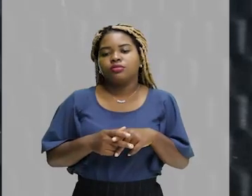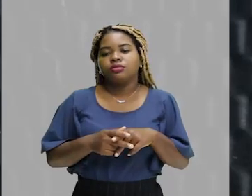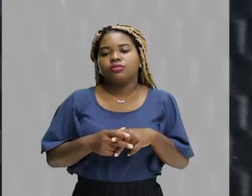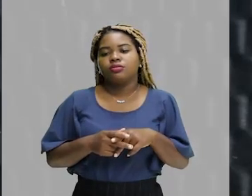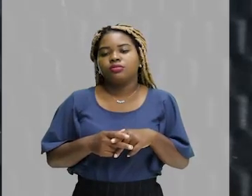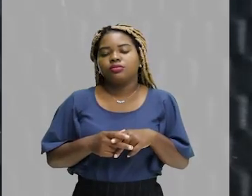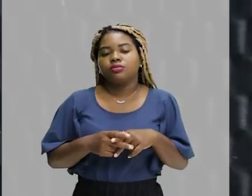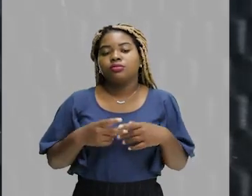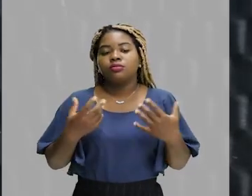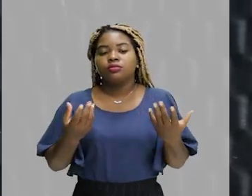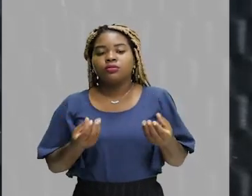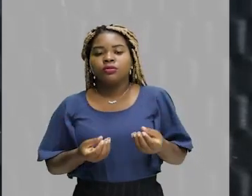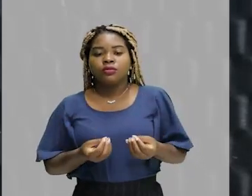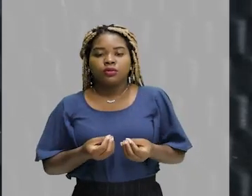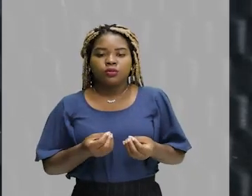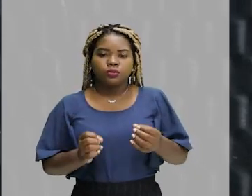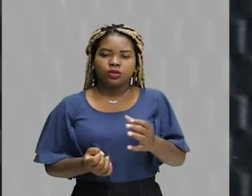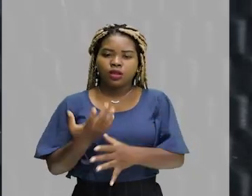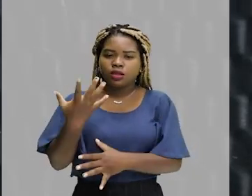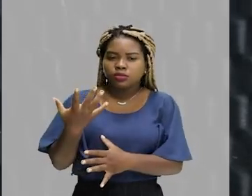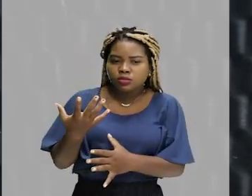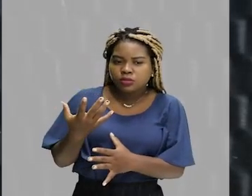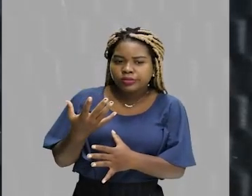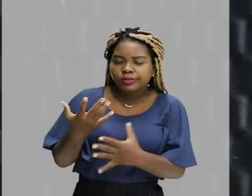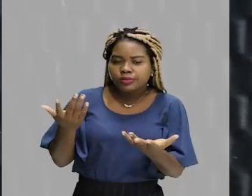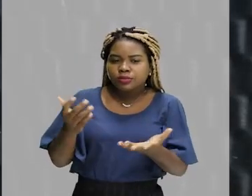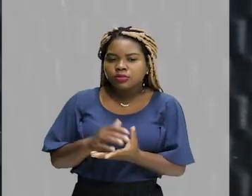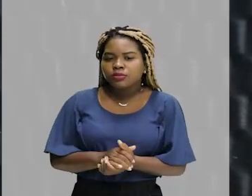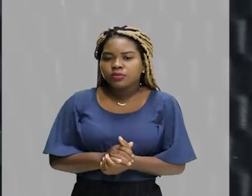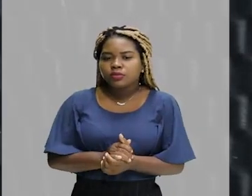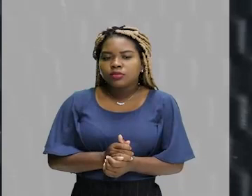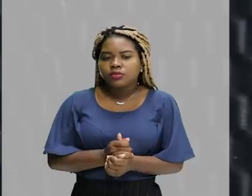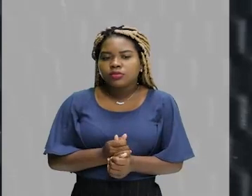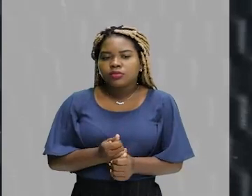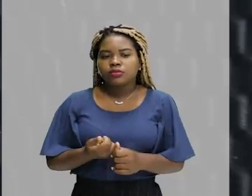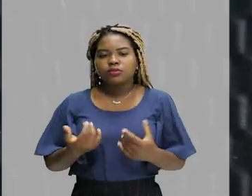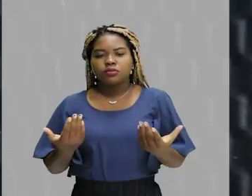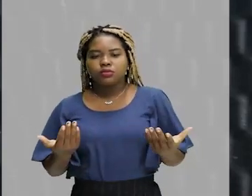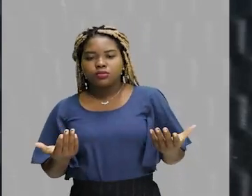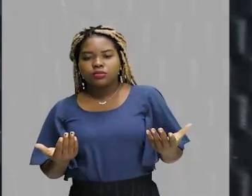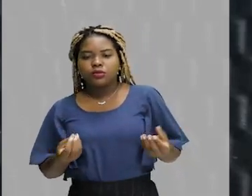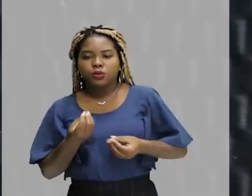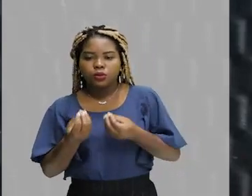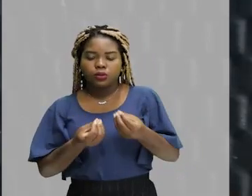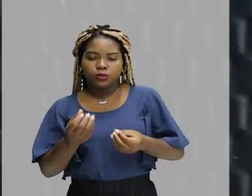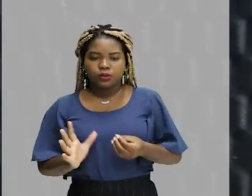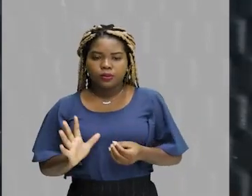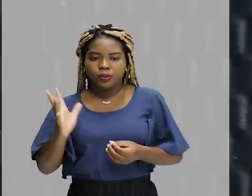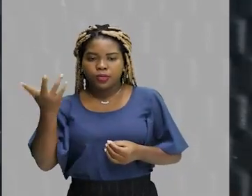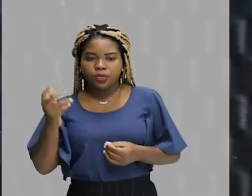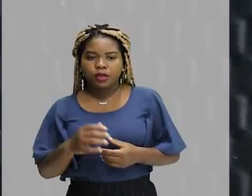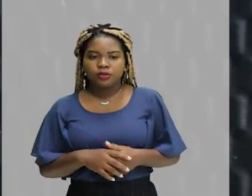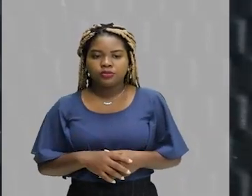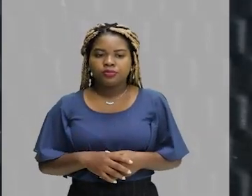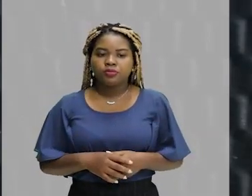elaboração de elementos para que você constitua algo que será comercializado ou um elemento que será